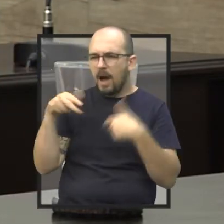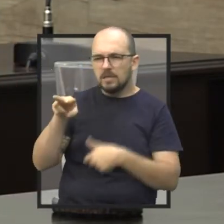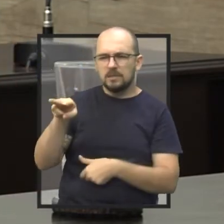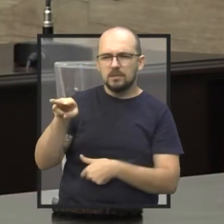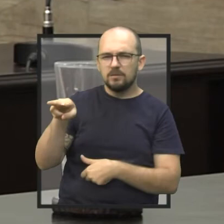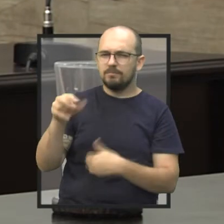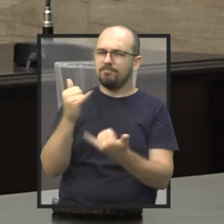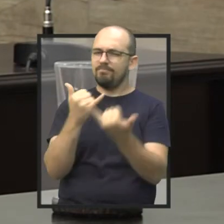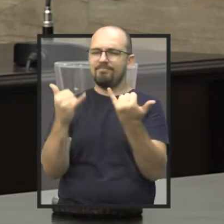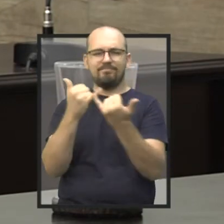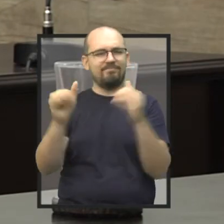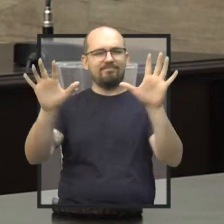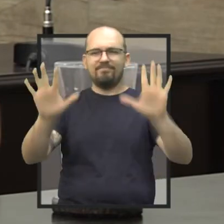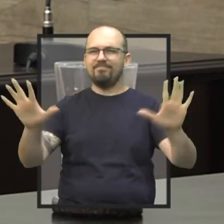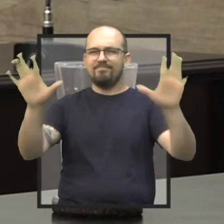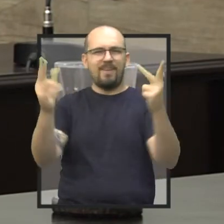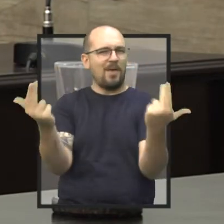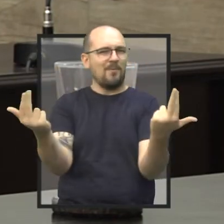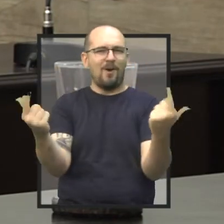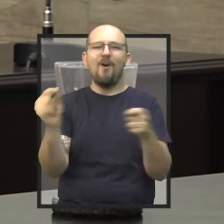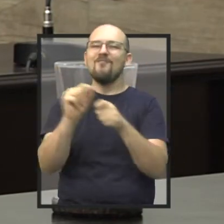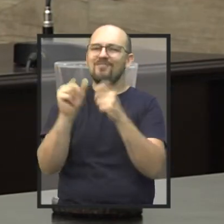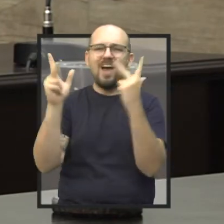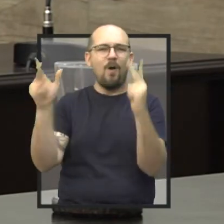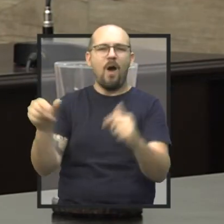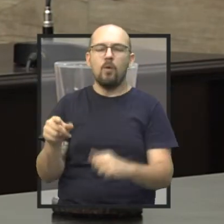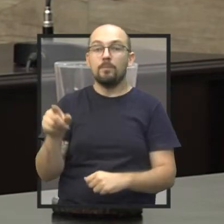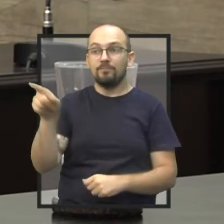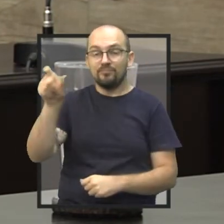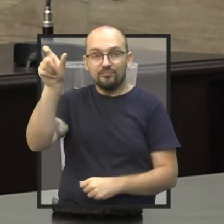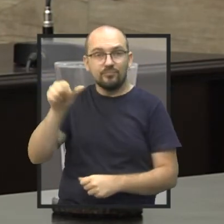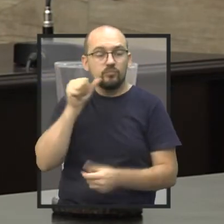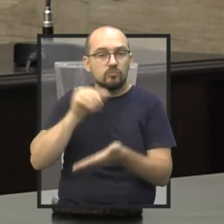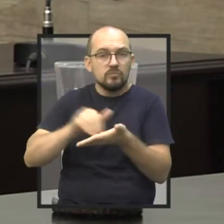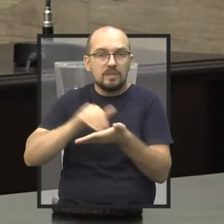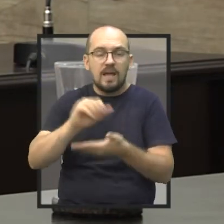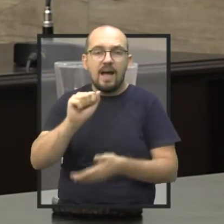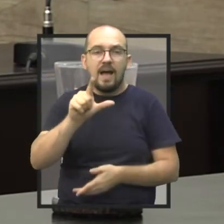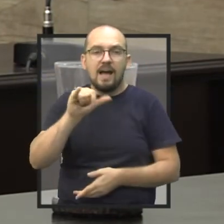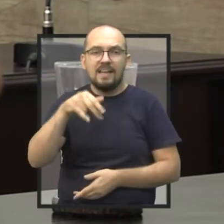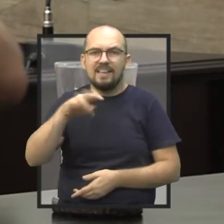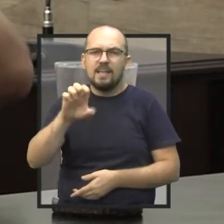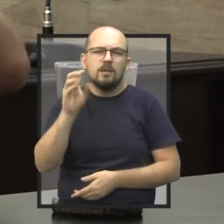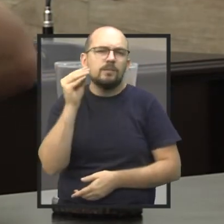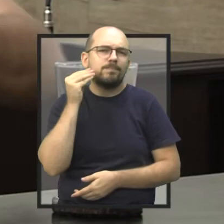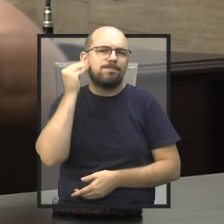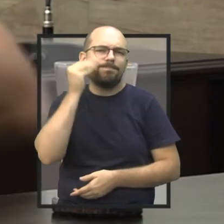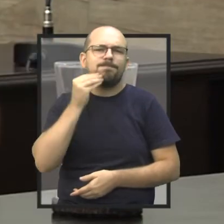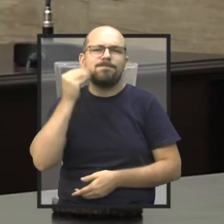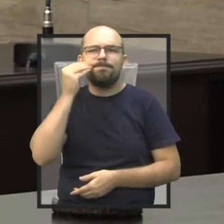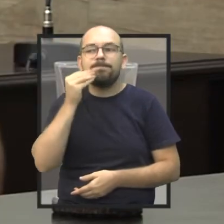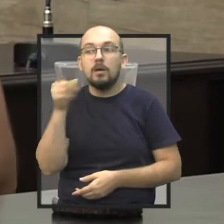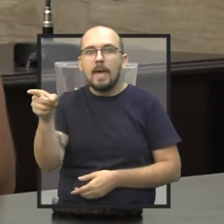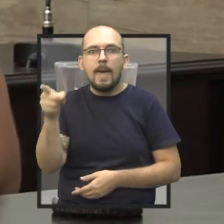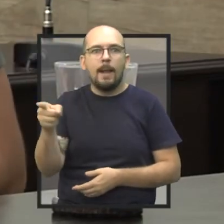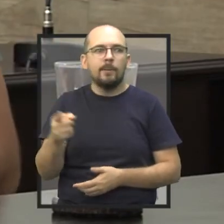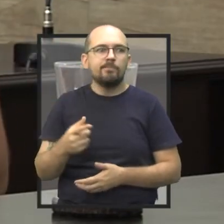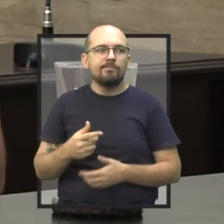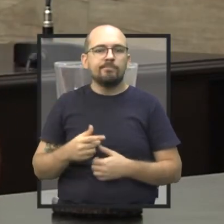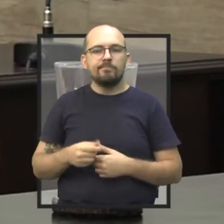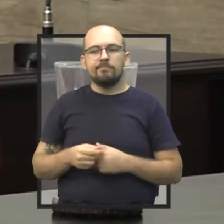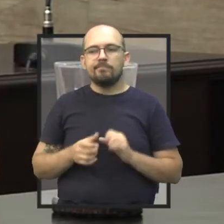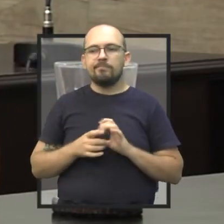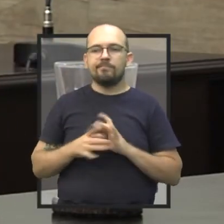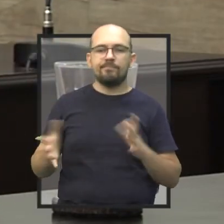na luta, na causa animal, ela está se vendo, pelo menos é a minha sensação, por isso o requerimento, ela está se vendo cada